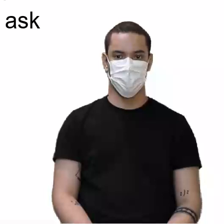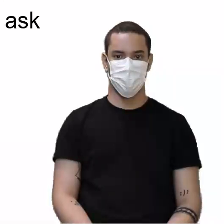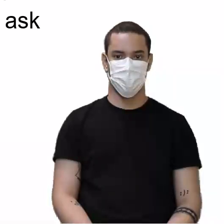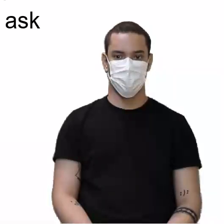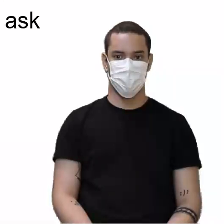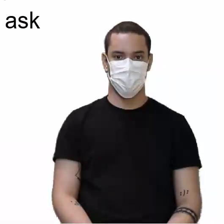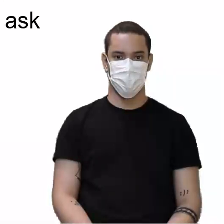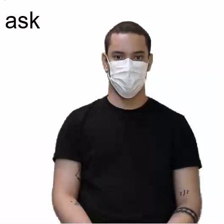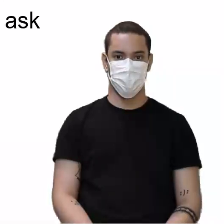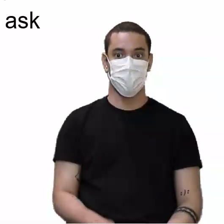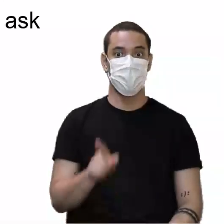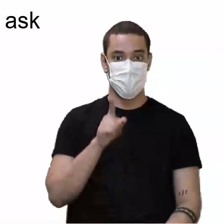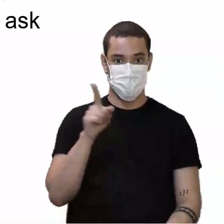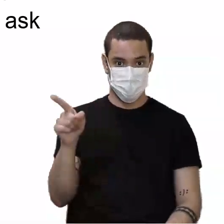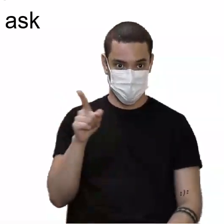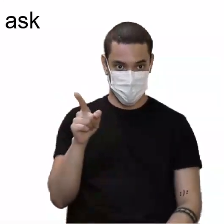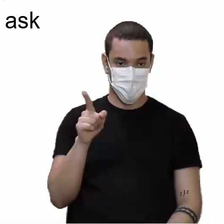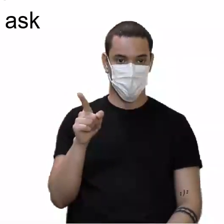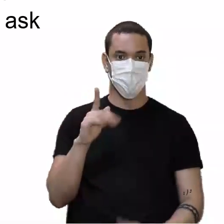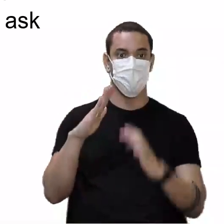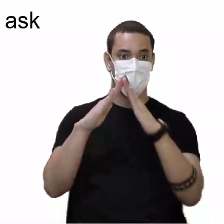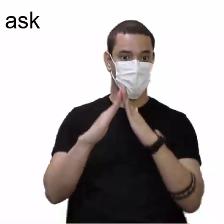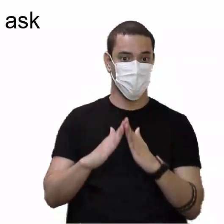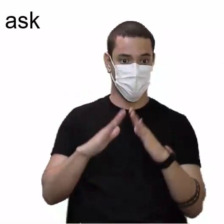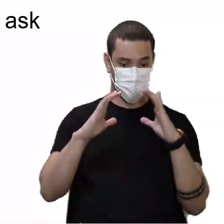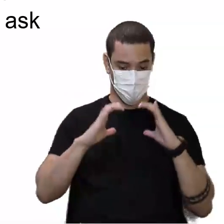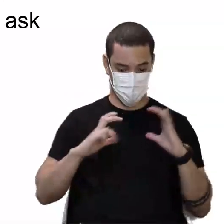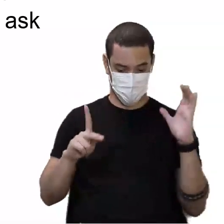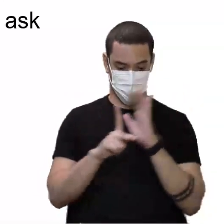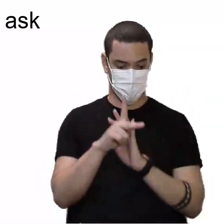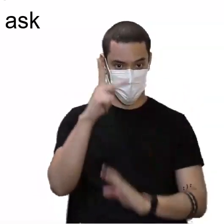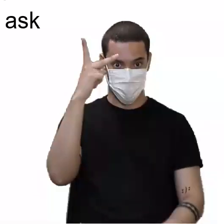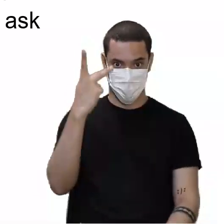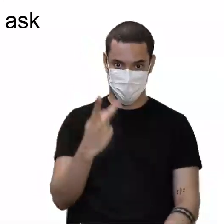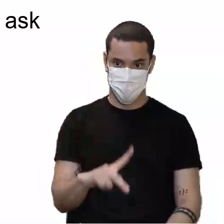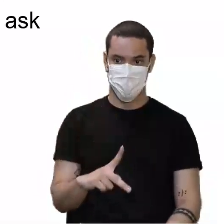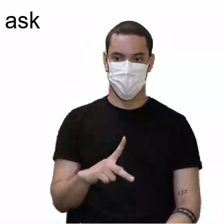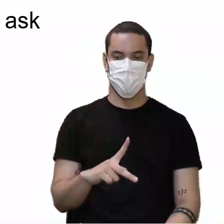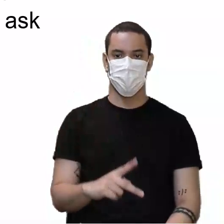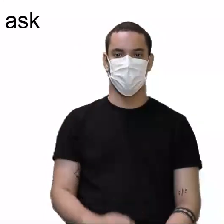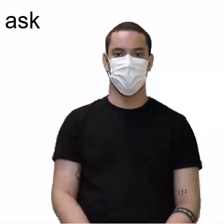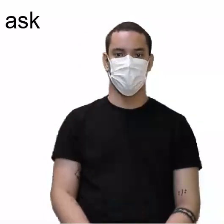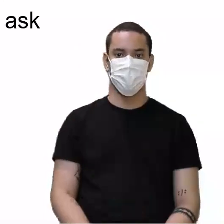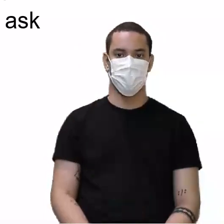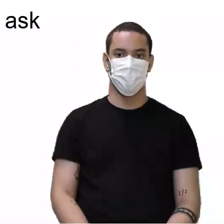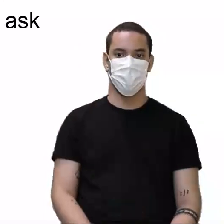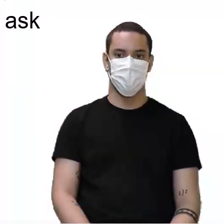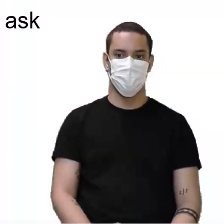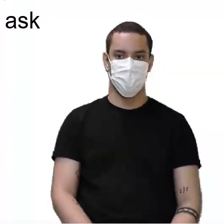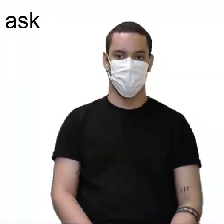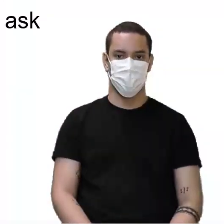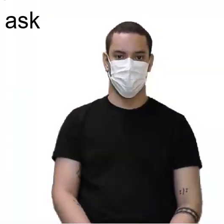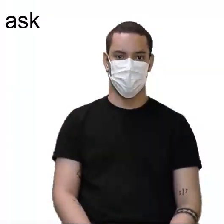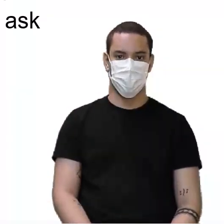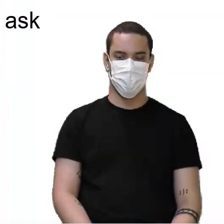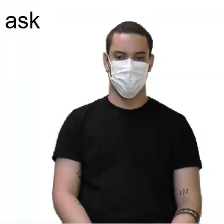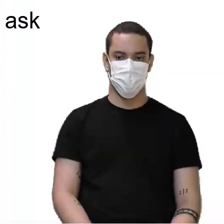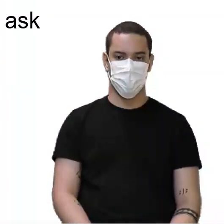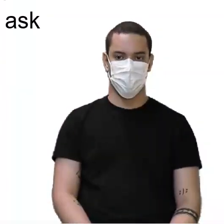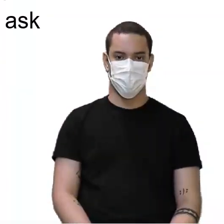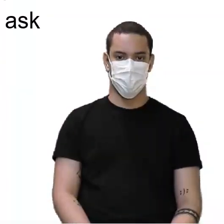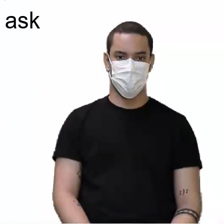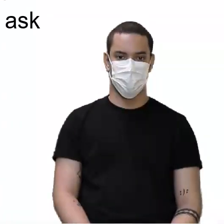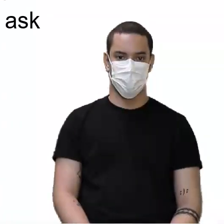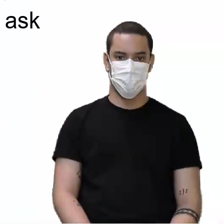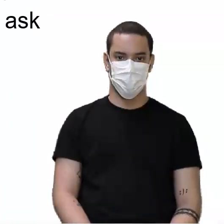our town. E ele mora na nossa cidade. Esse é o Matt, ele mora na nossa cidade. But he has been